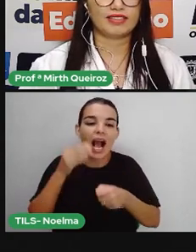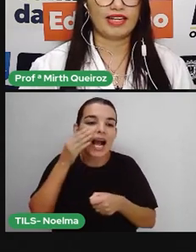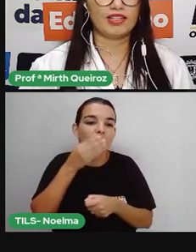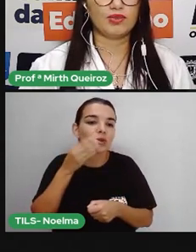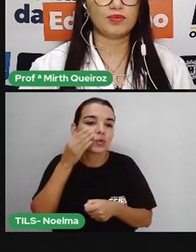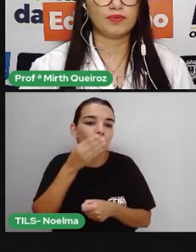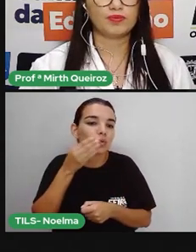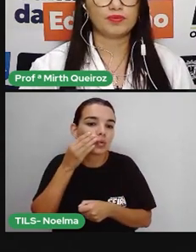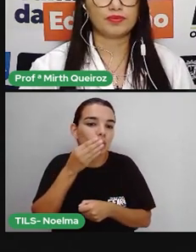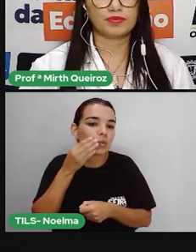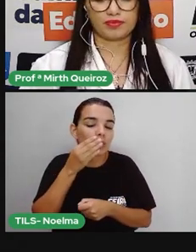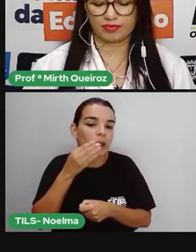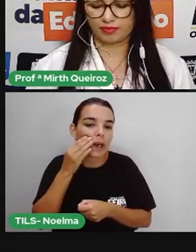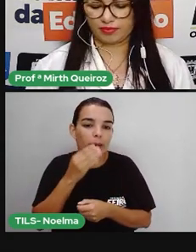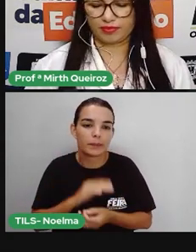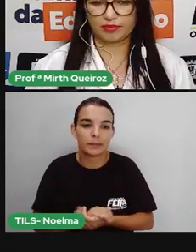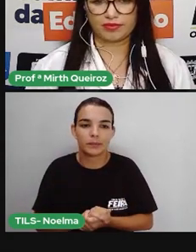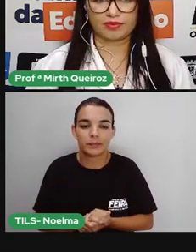certo?